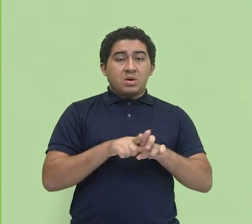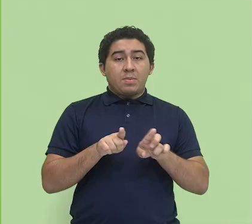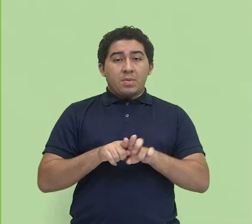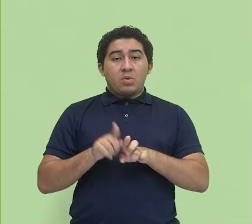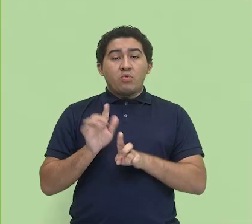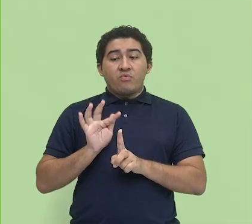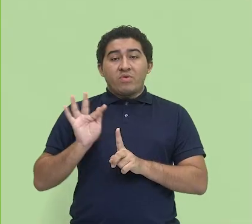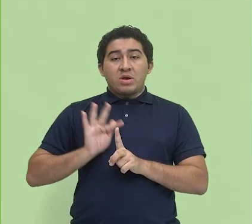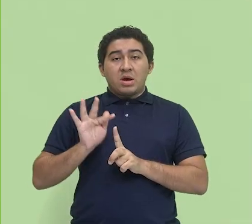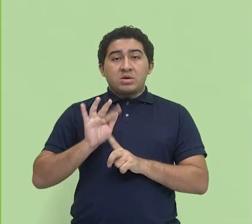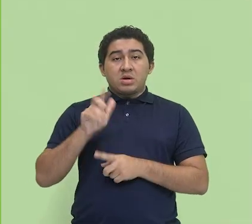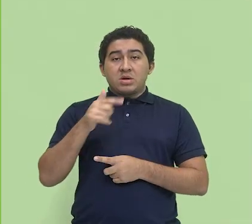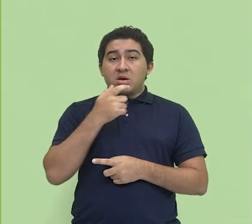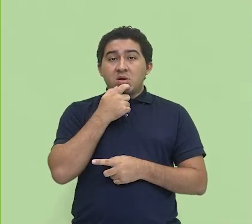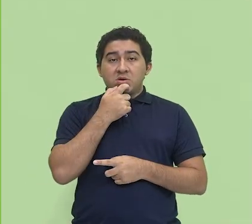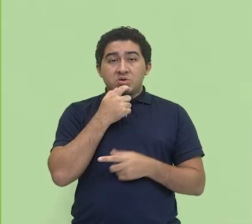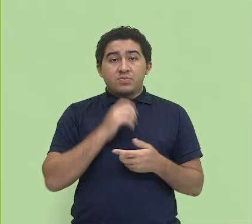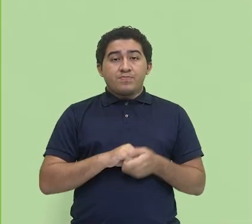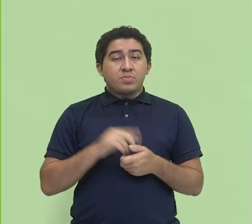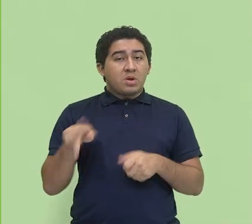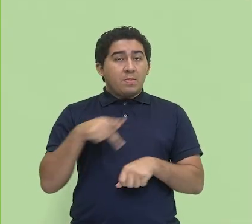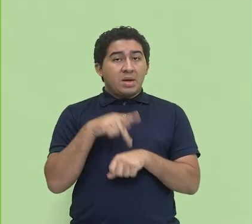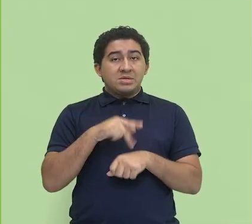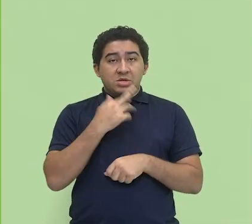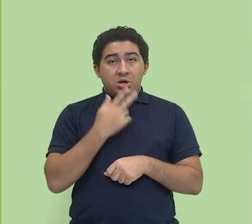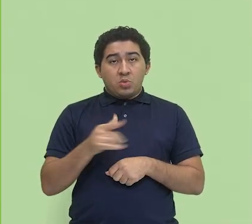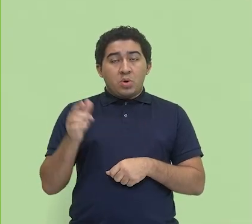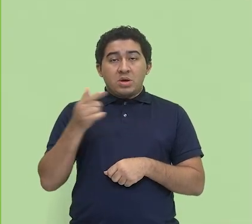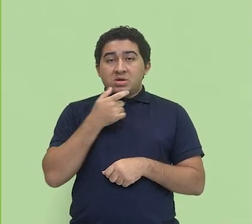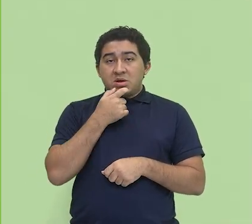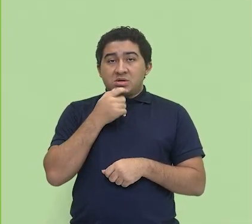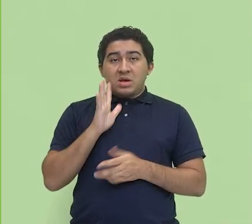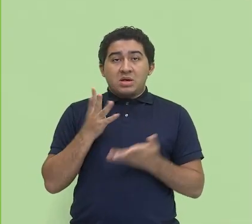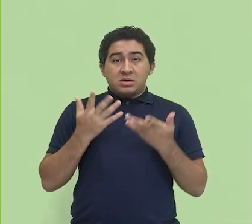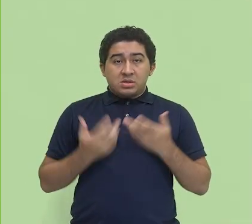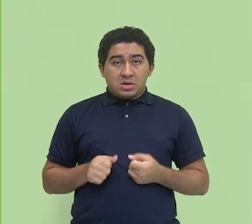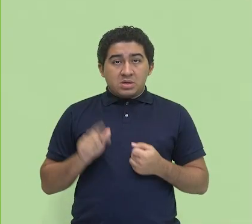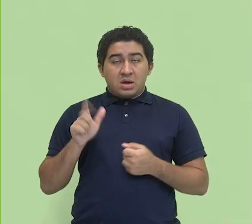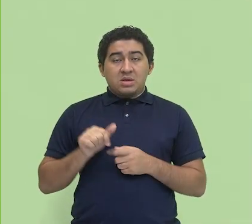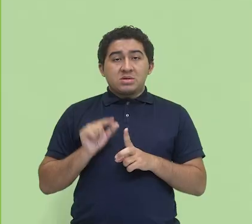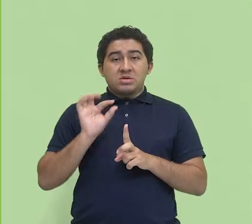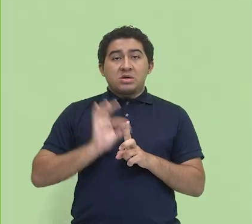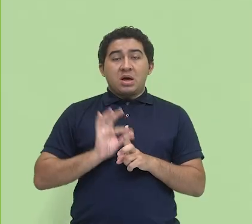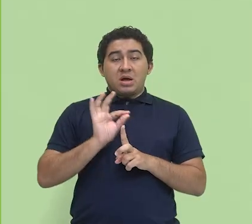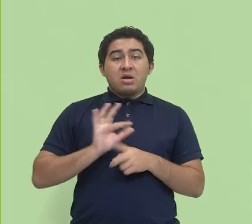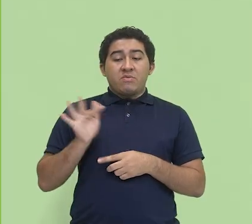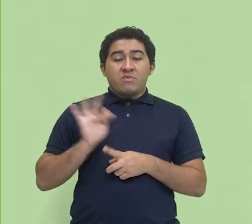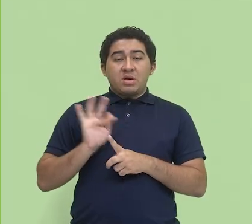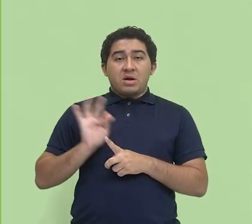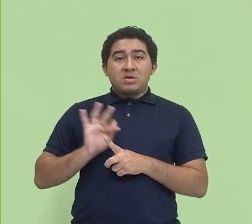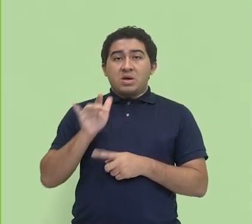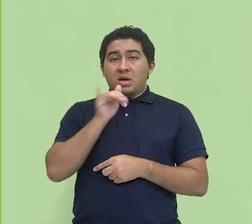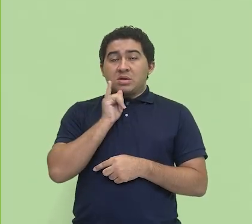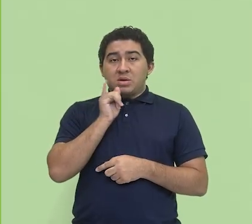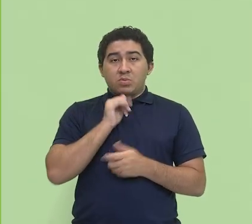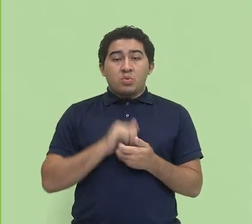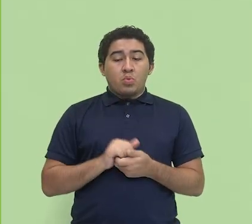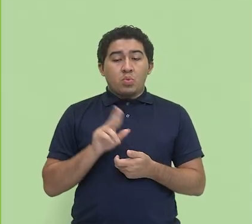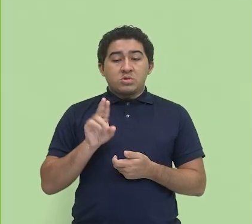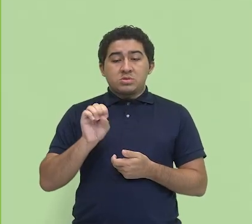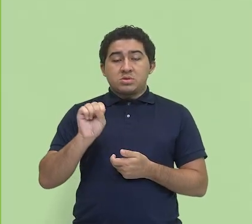inglês. E aí o que acontece? Os países de língua inglesa adotam a escala Fahrenheit, como Estados Unidos,